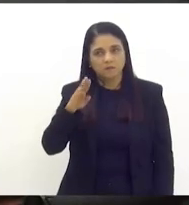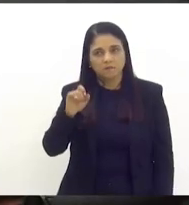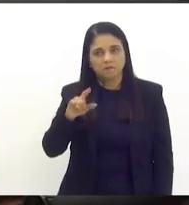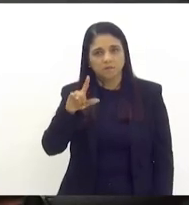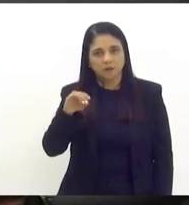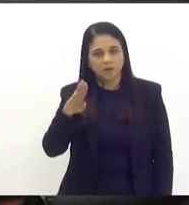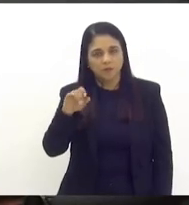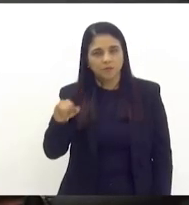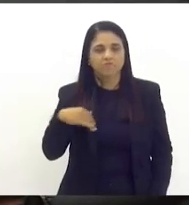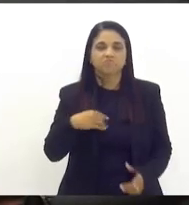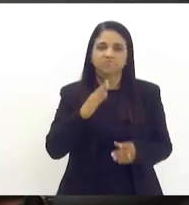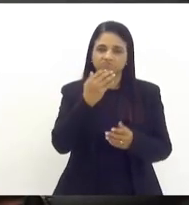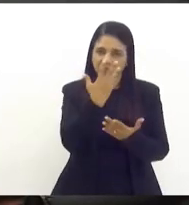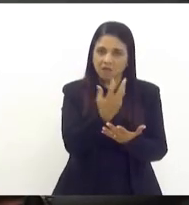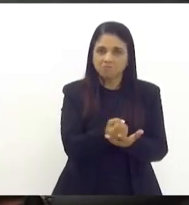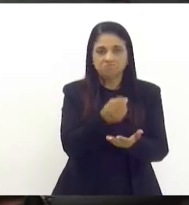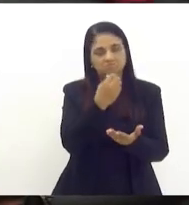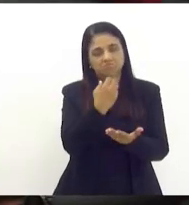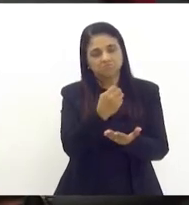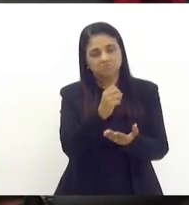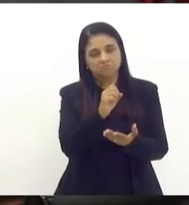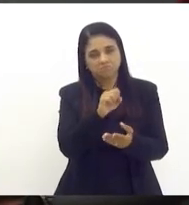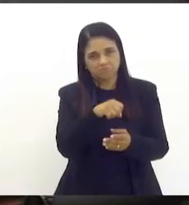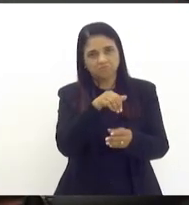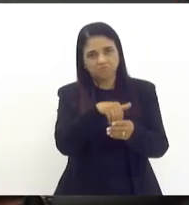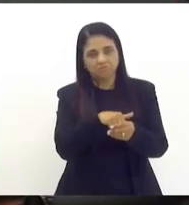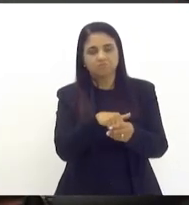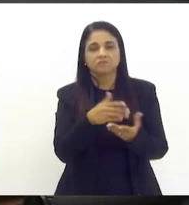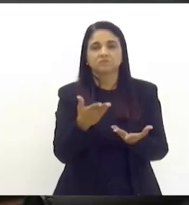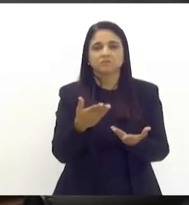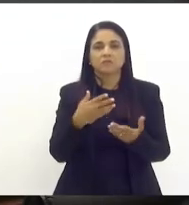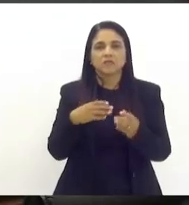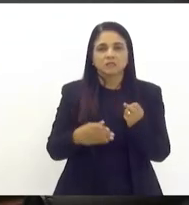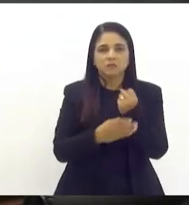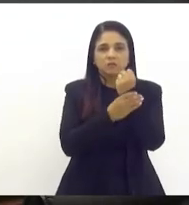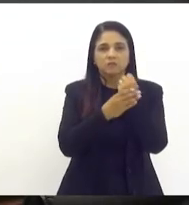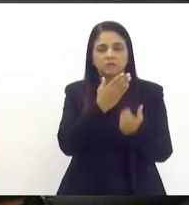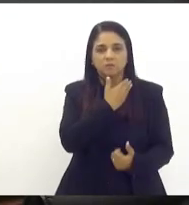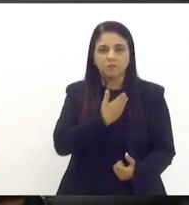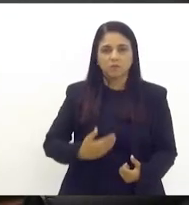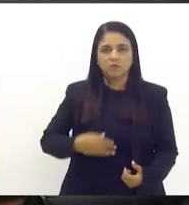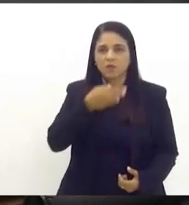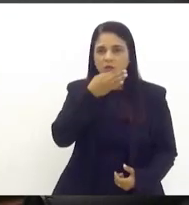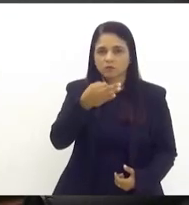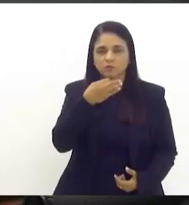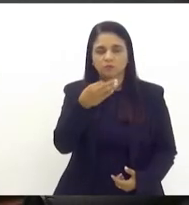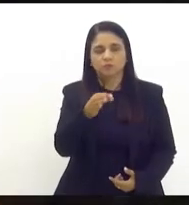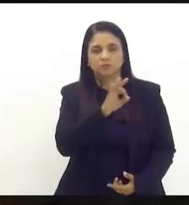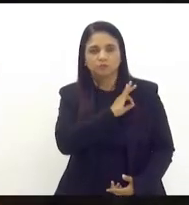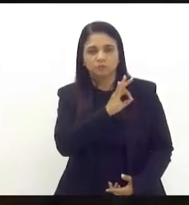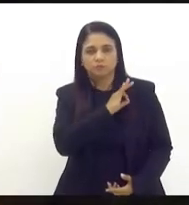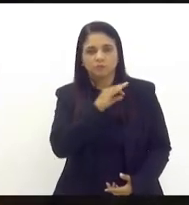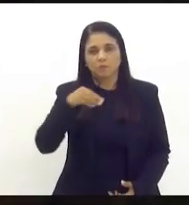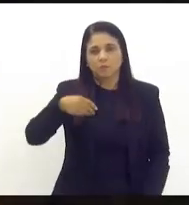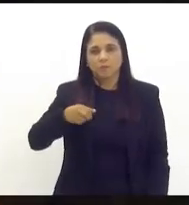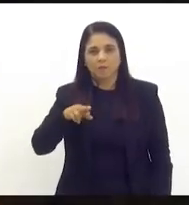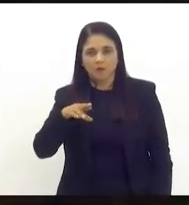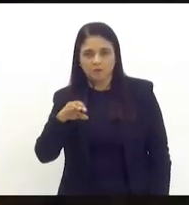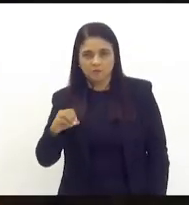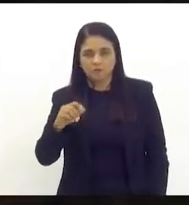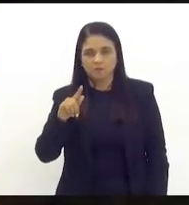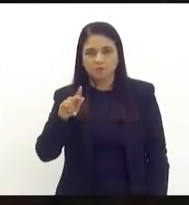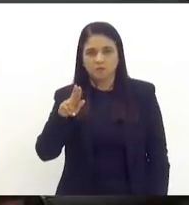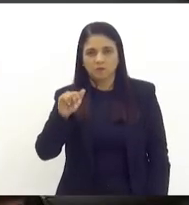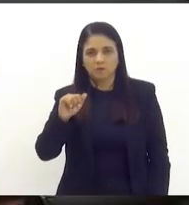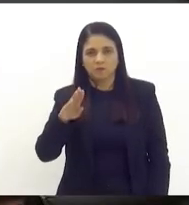favorável presente Segurança Pública é assunto de polícia Márcio Gualberto